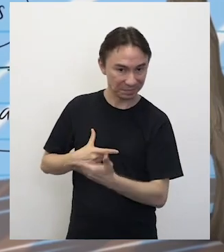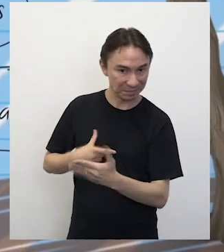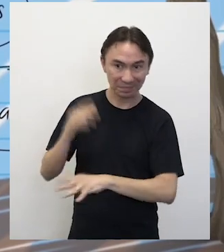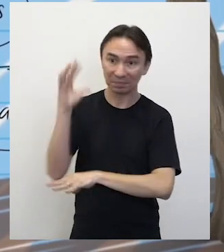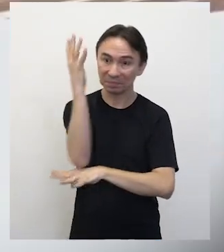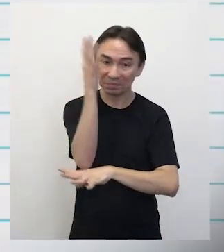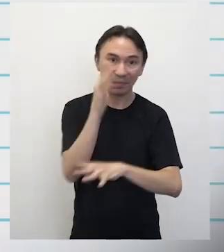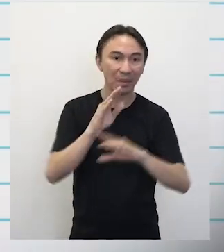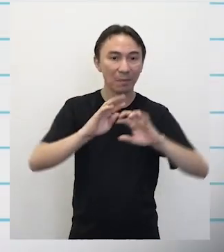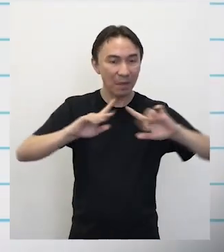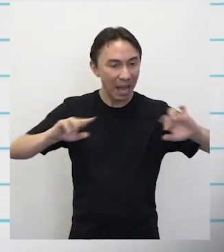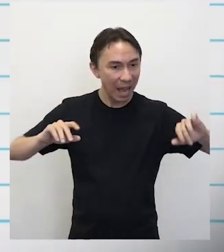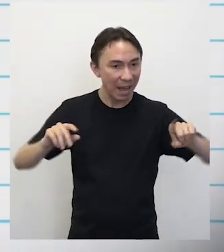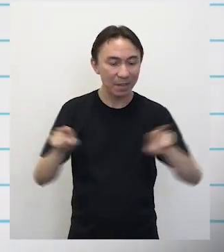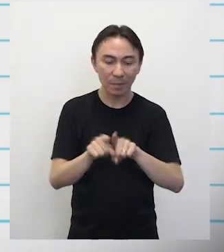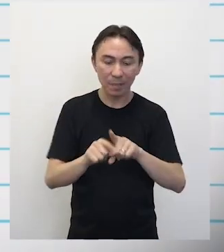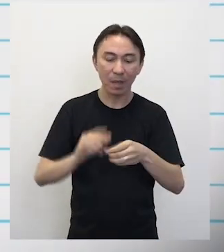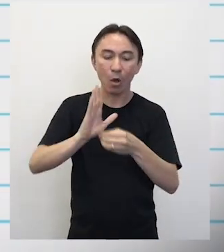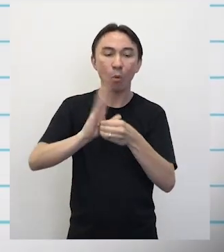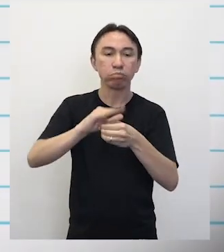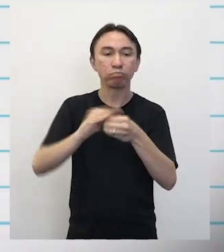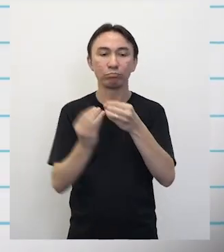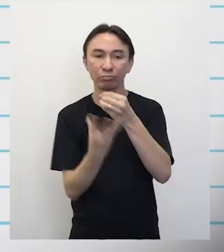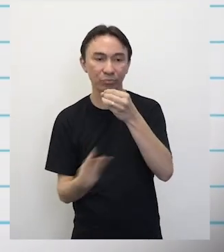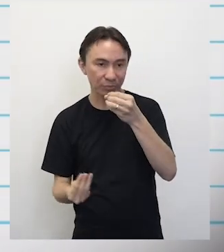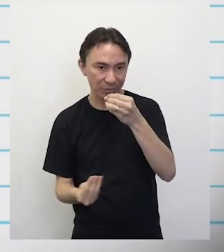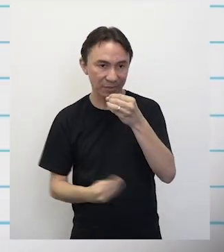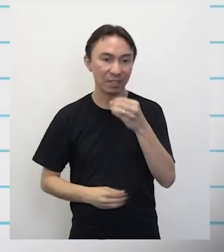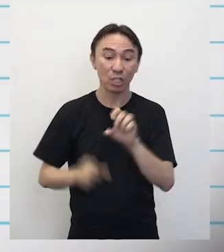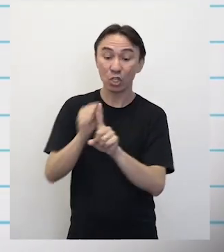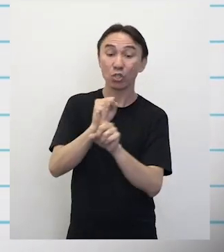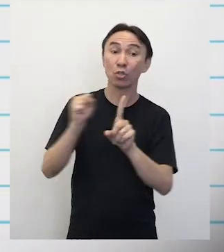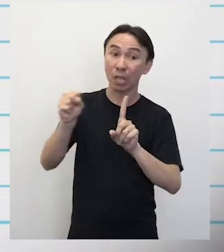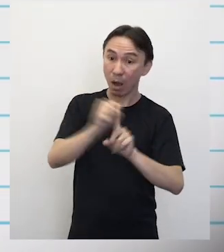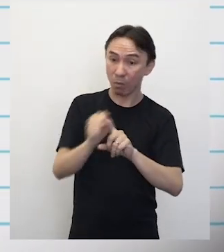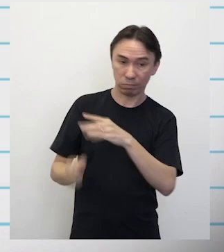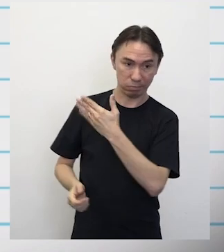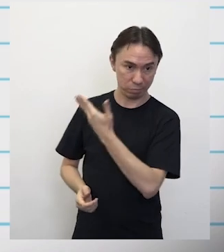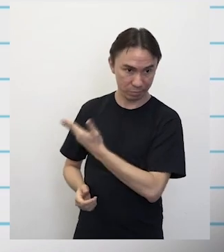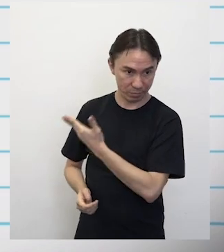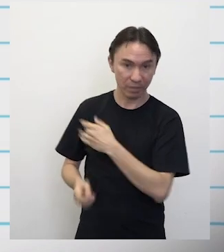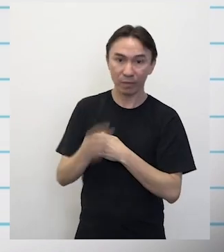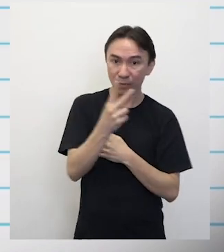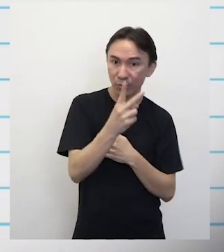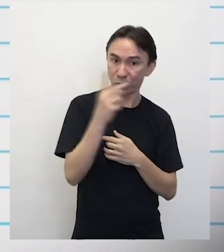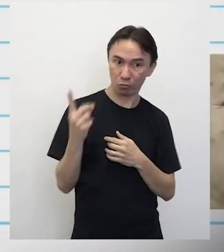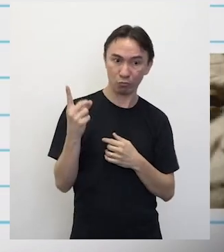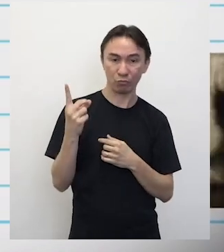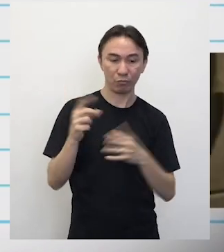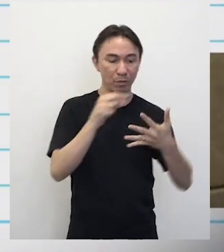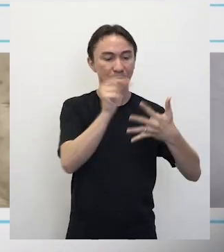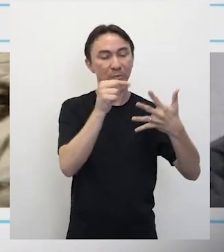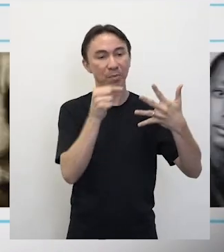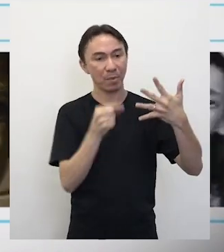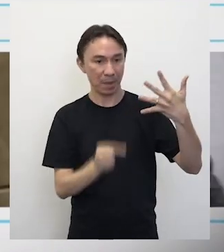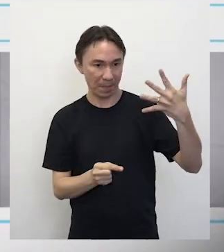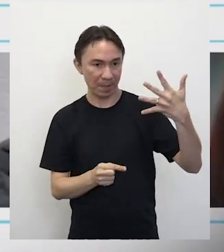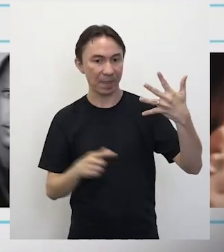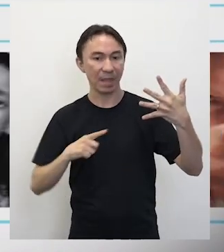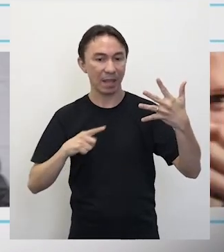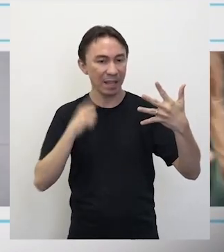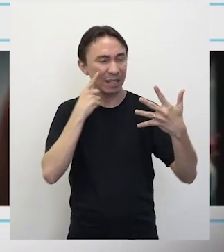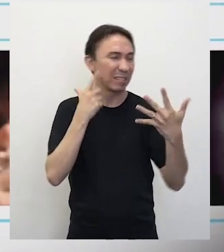a dimensão social é composta por 21 indicadores, que correspondem especialmente aos objetivos ligados à satisfação das